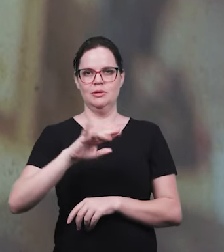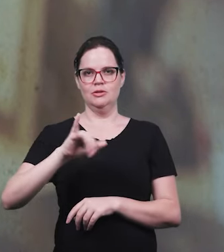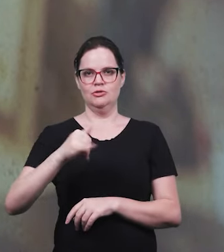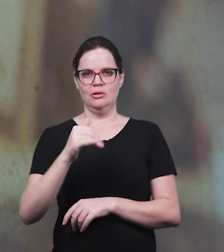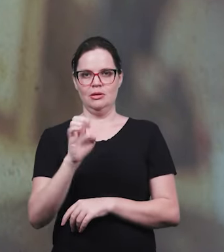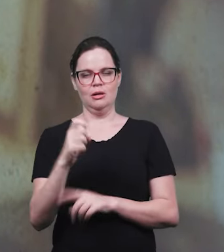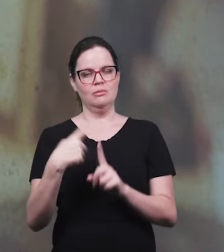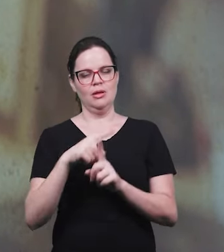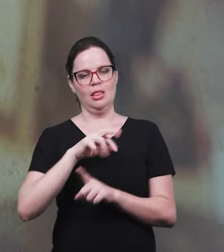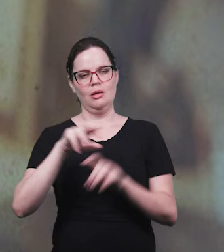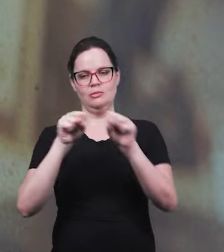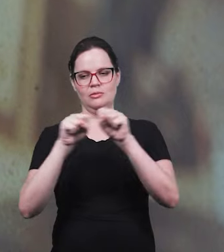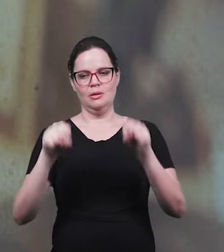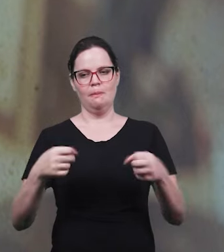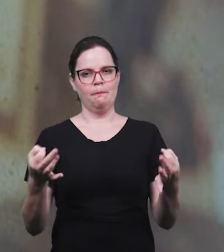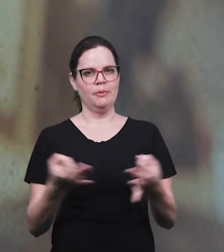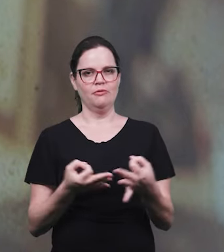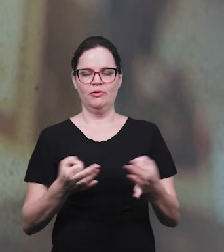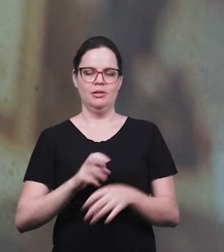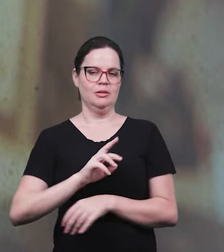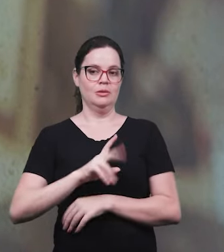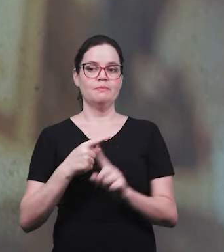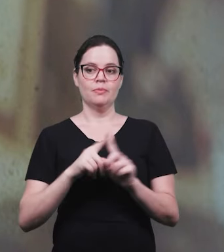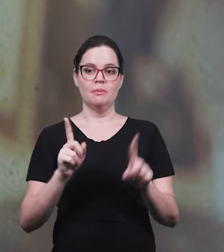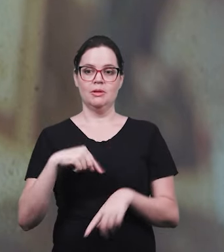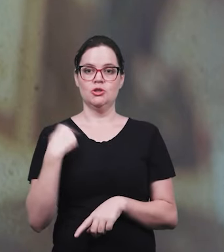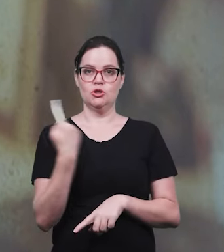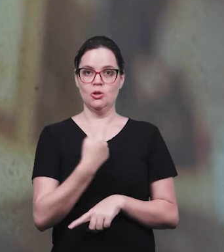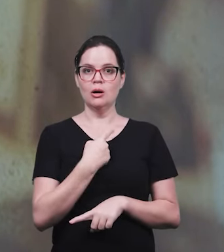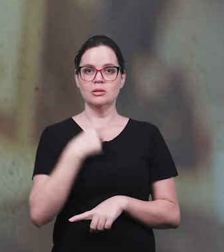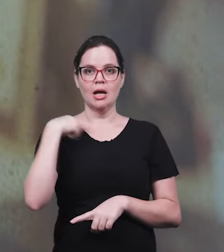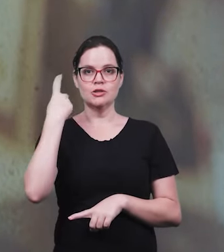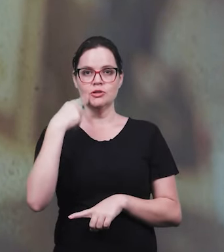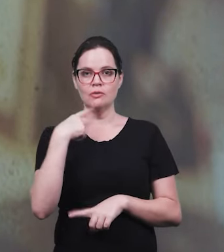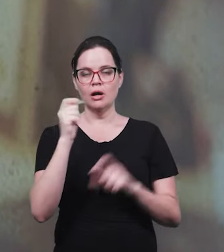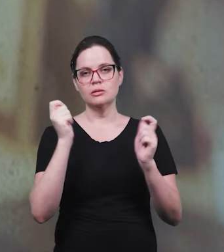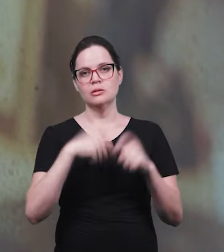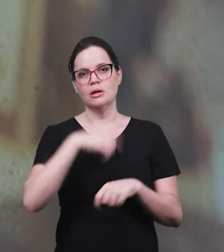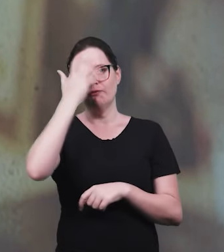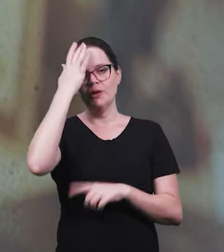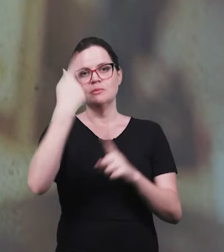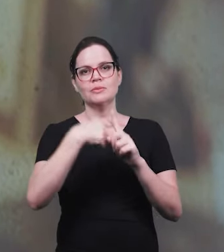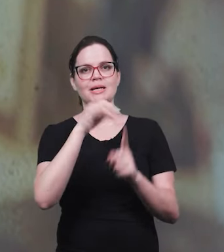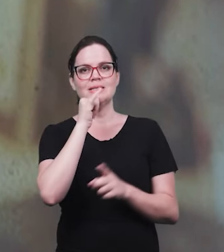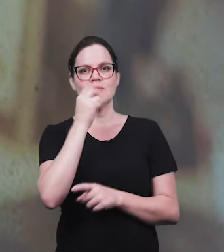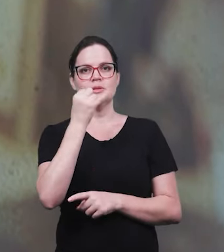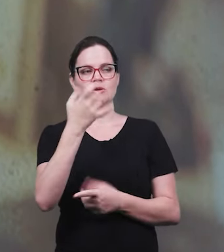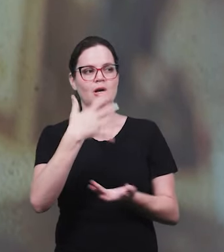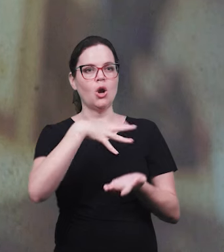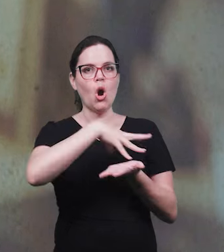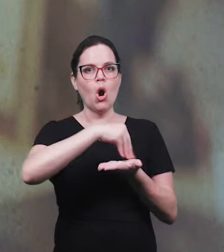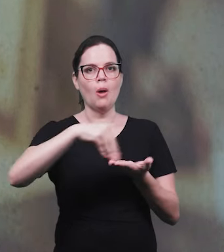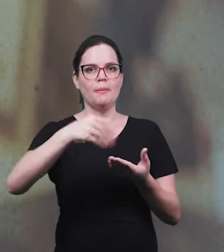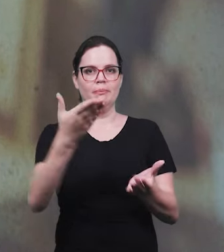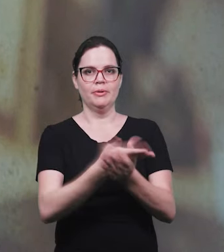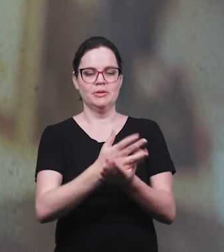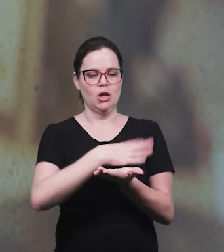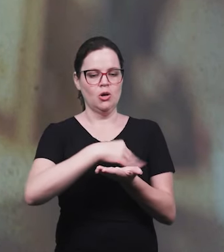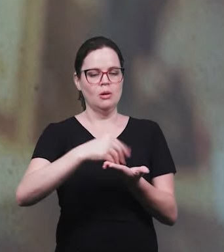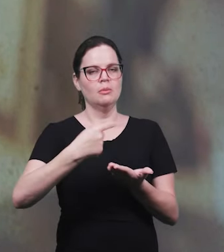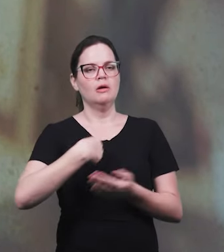perfeito, mas é um sistema que para o advogado... Então eu queria a cópia de um processo. Eu tinha que ir na vara,